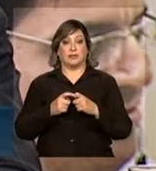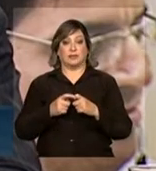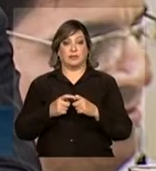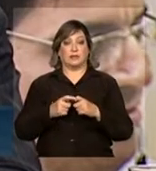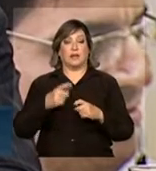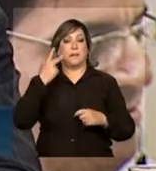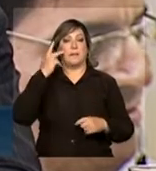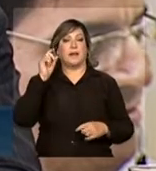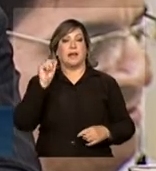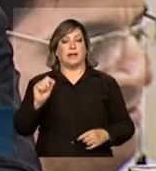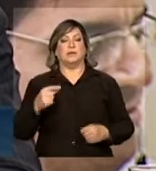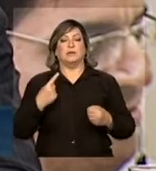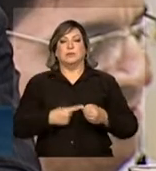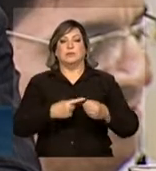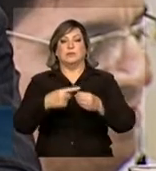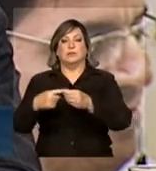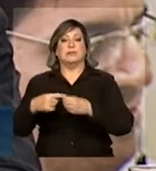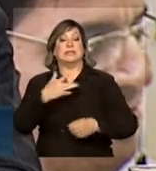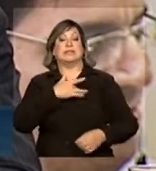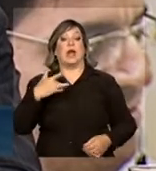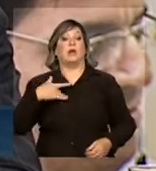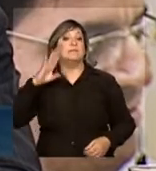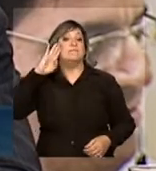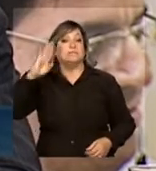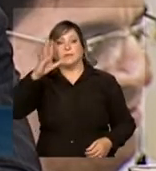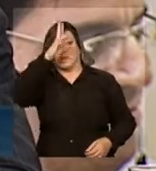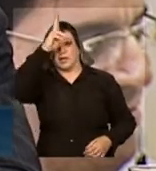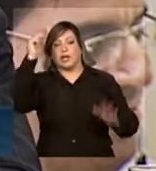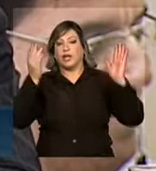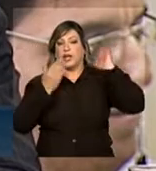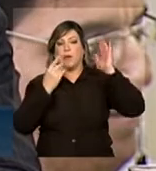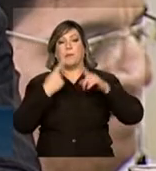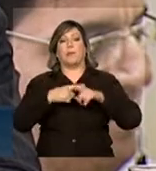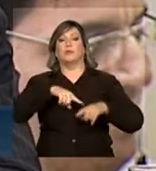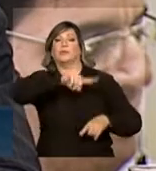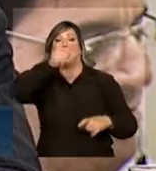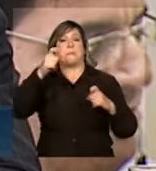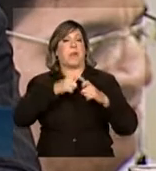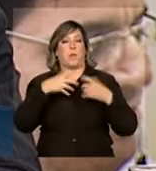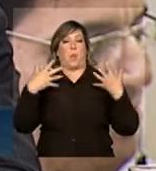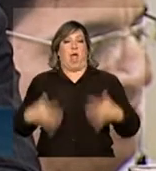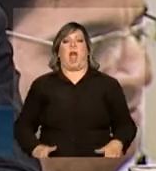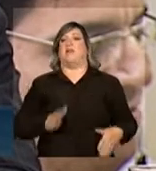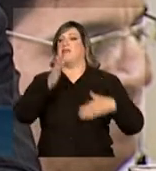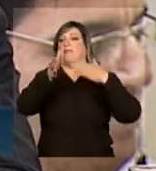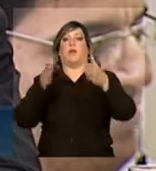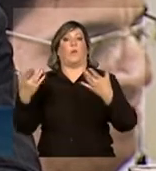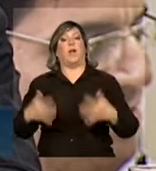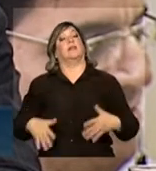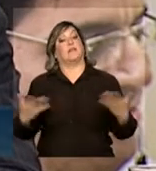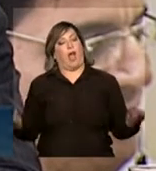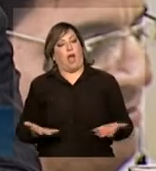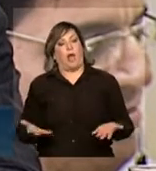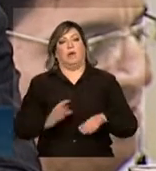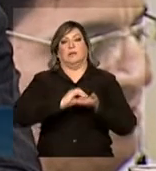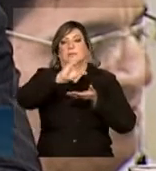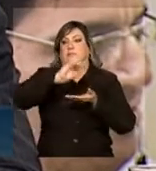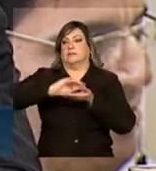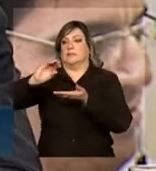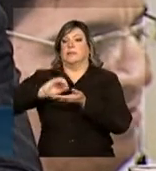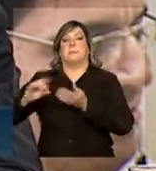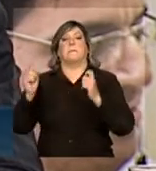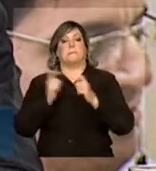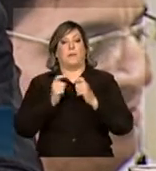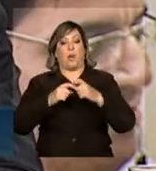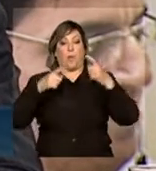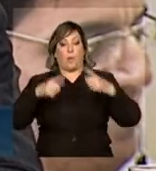para os distritos de saúde indígena que nós precisávamos ocupar nesse momento dos distritos que